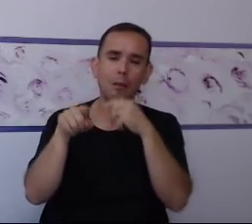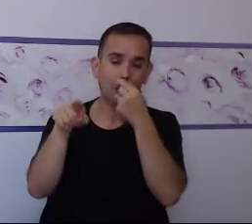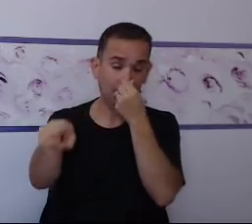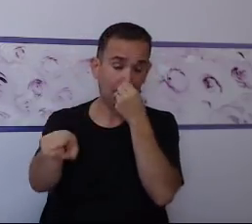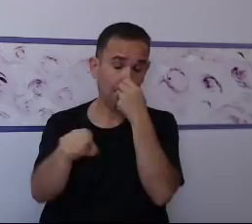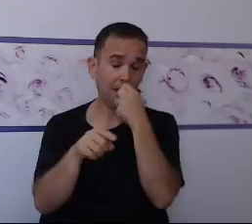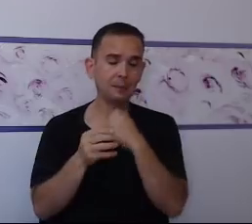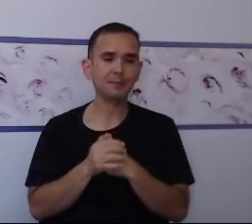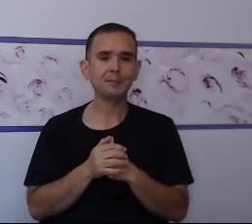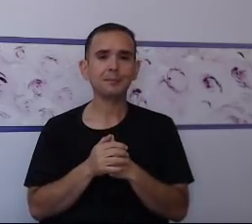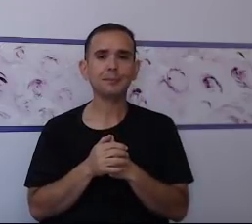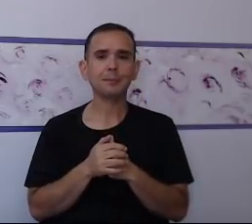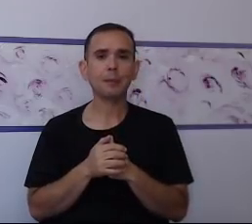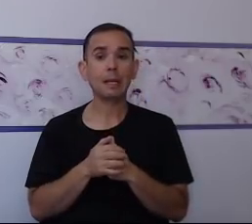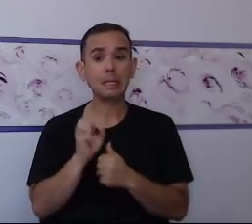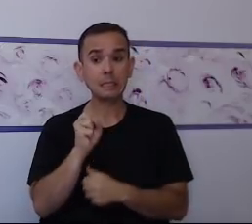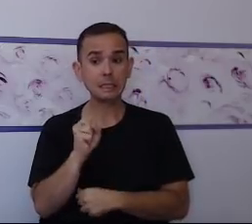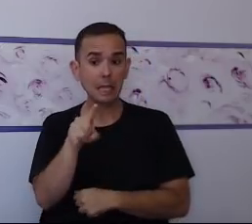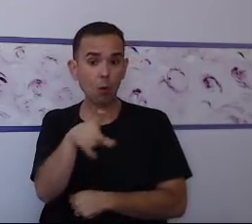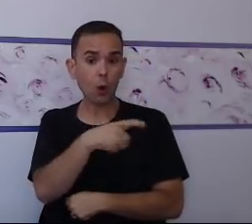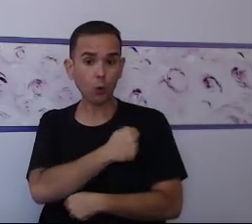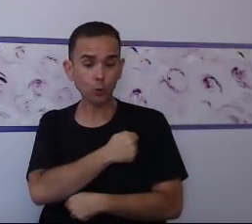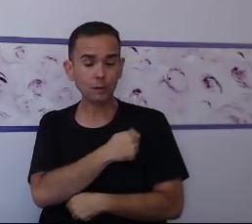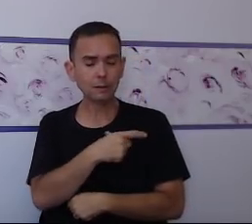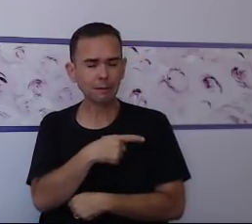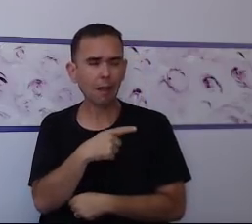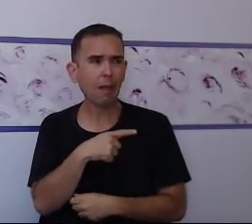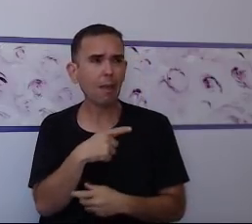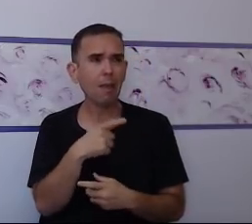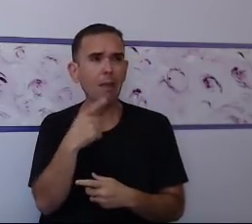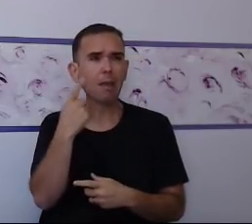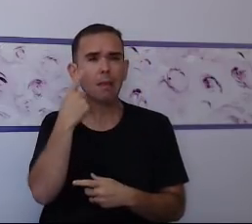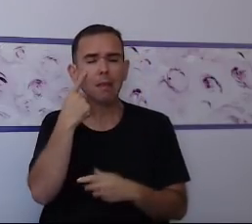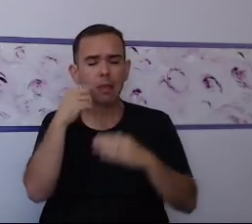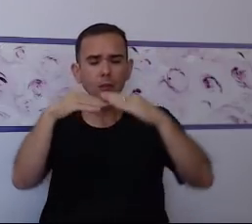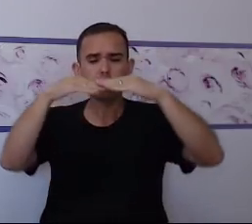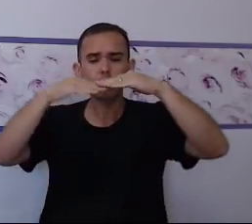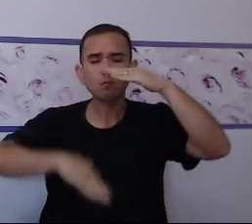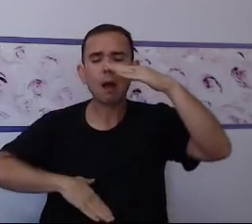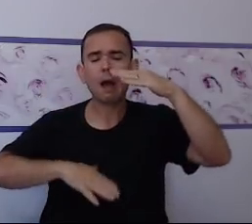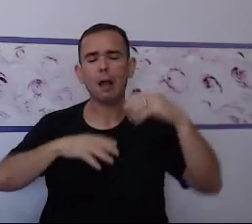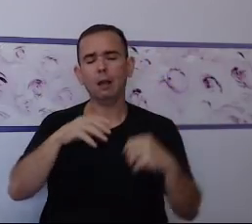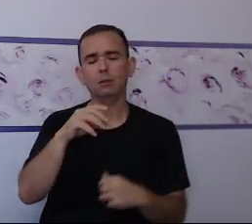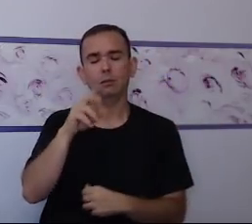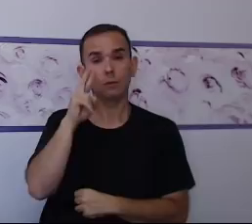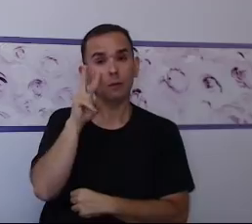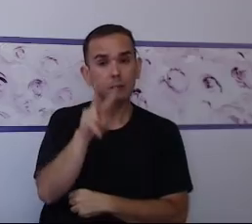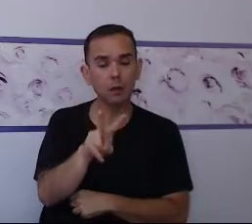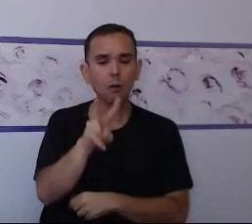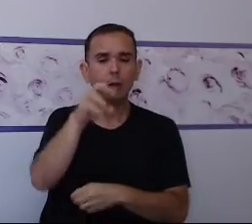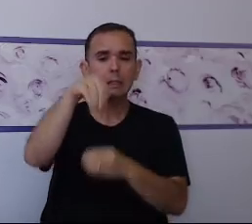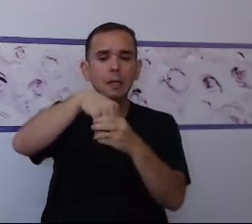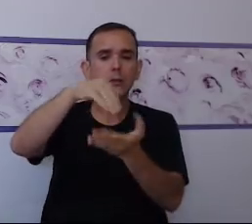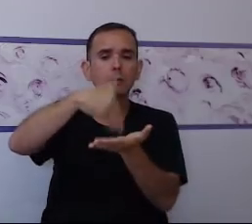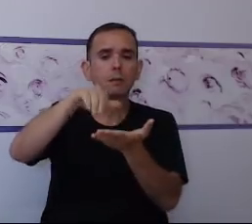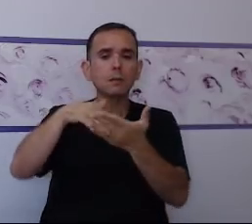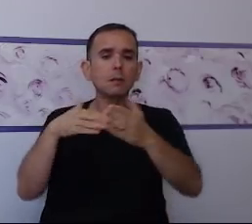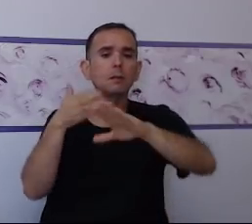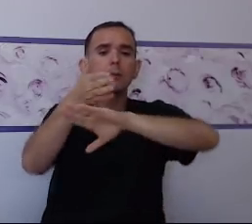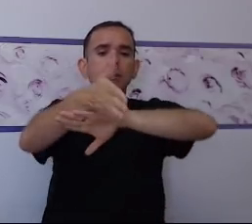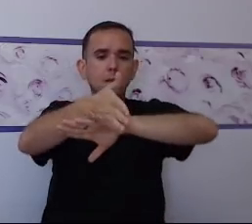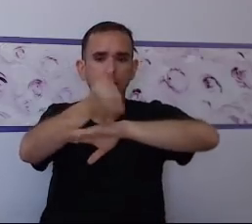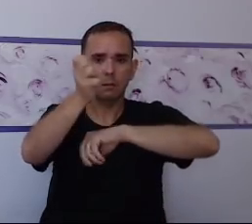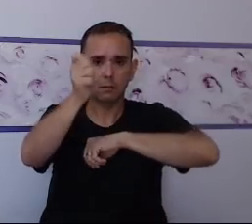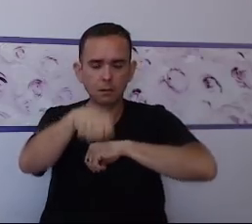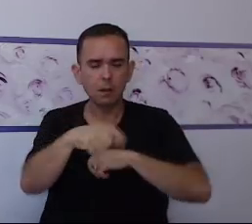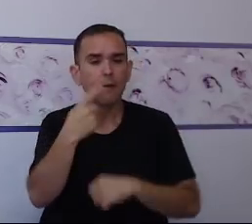tá? Que se o aluno tem uma visão, visão subnormal, tem uma equipe dentro da Secretaria de Educação que vai até a escola